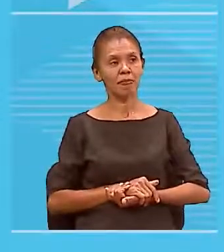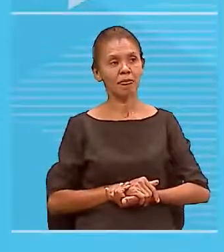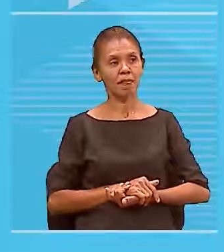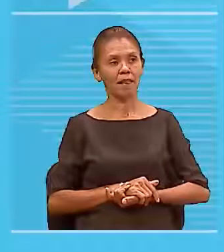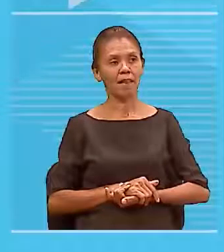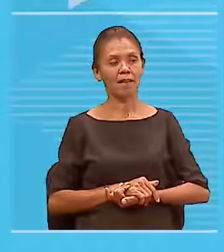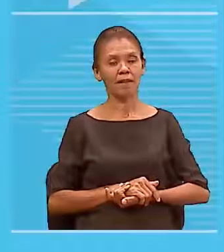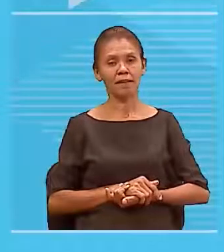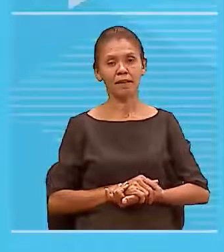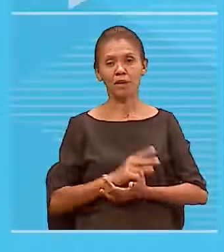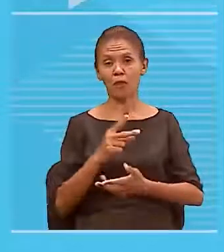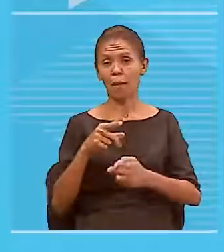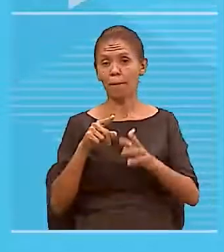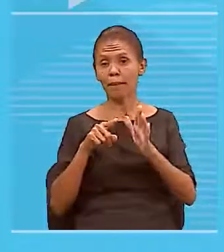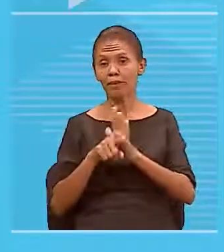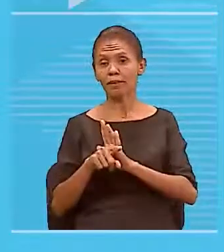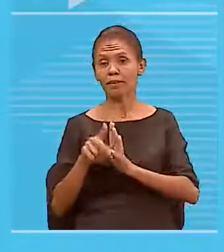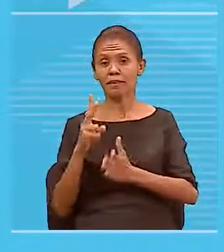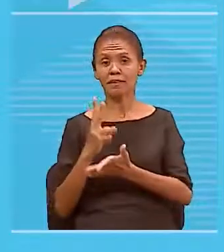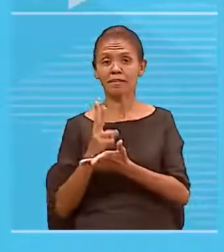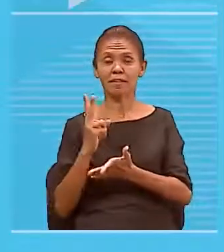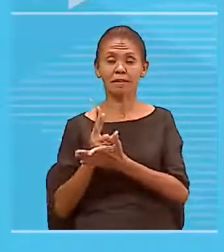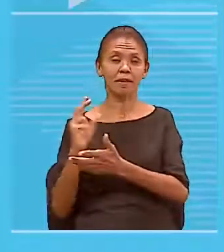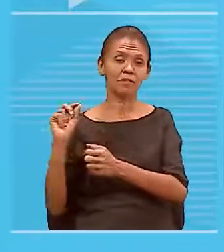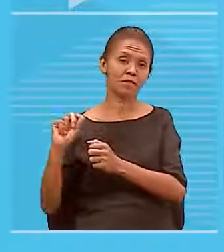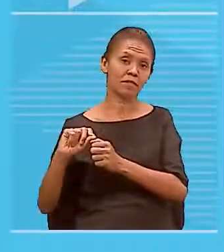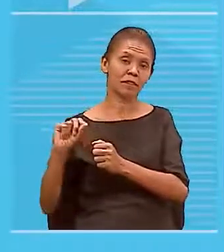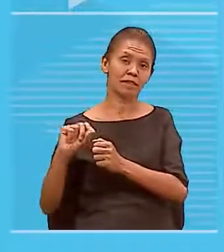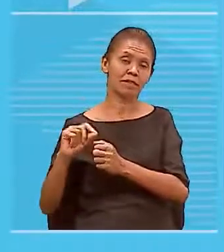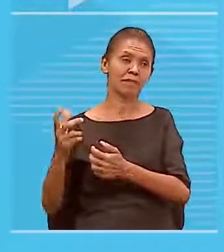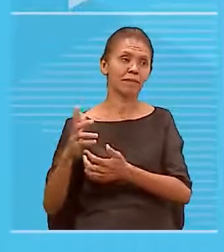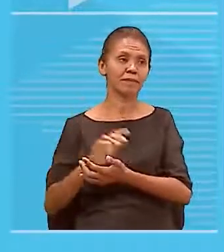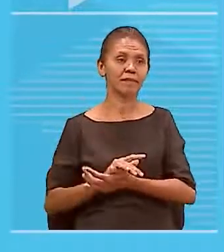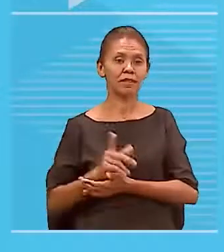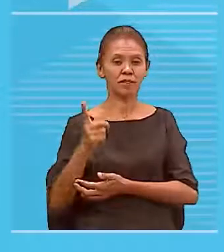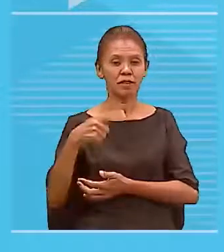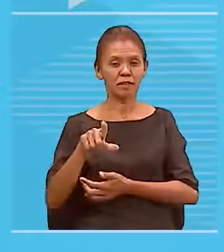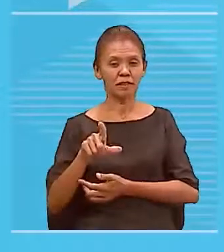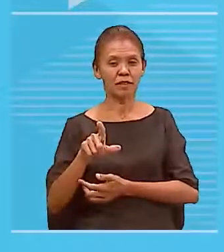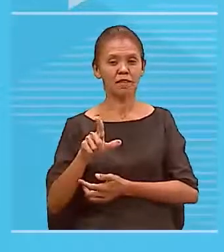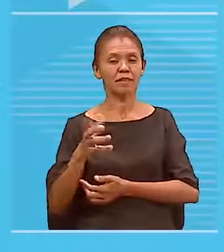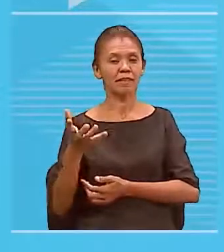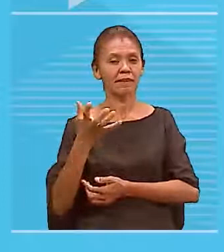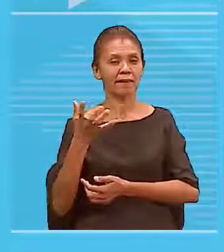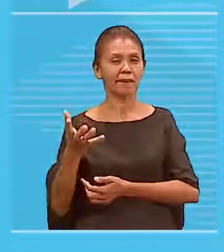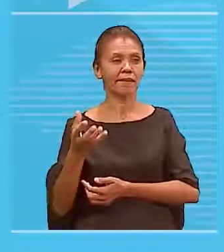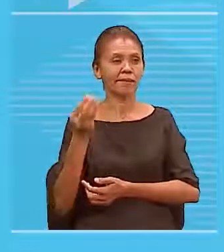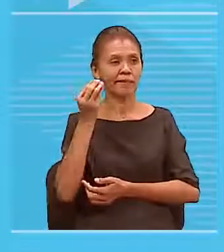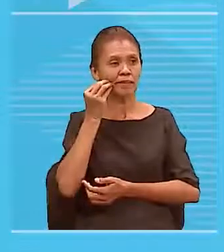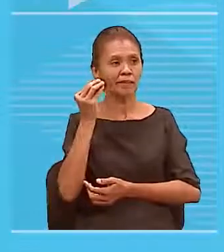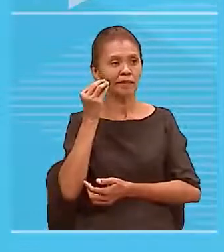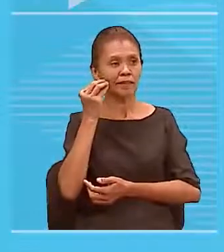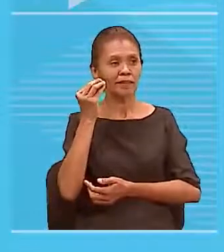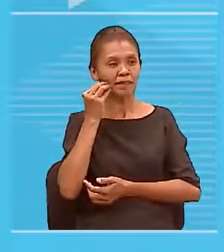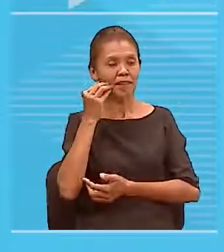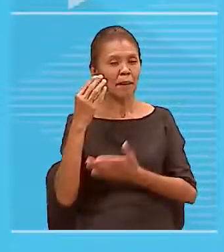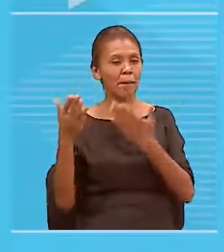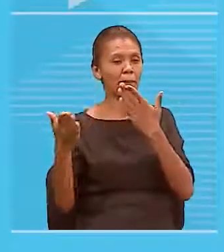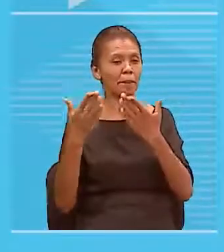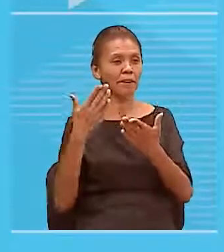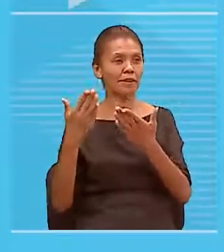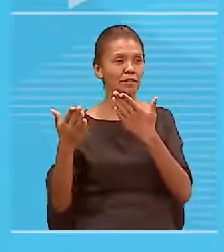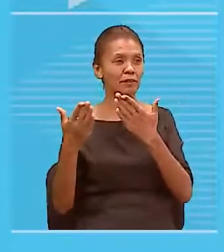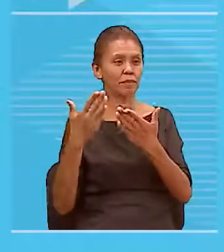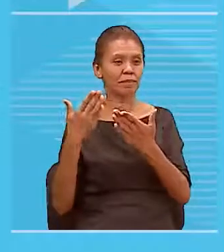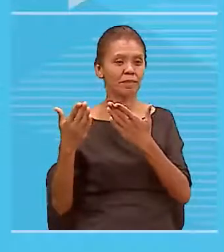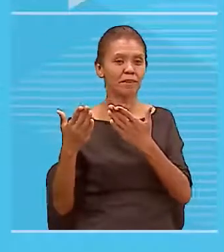quero fazer um teste querem fazer um teste bata um papo assim com um amigo na frente